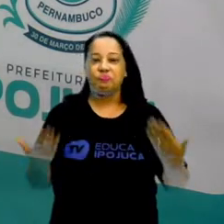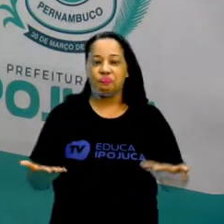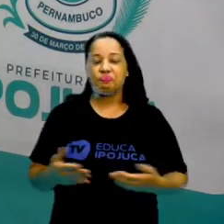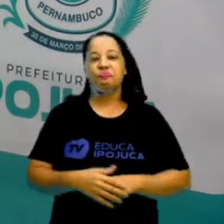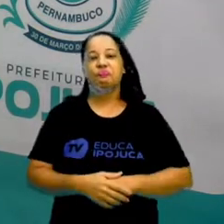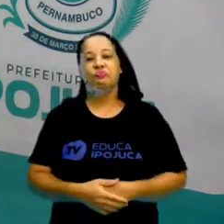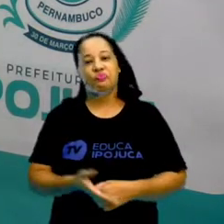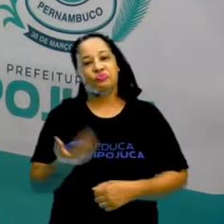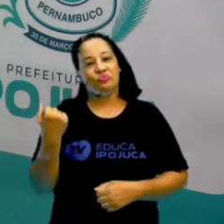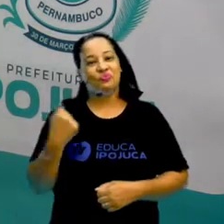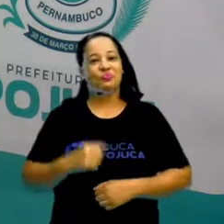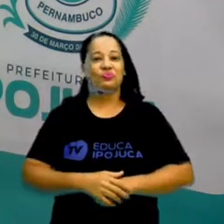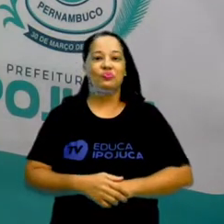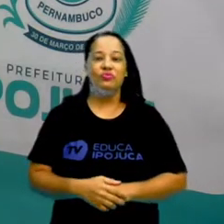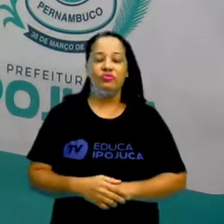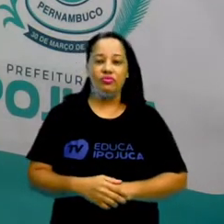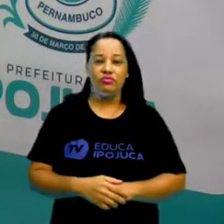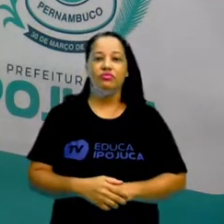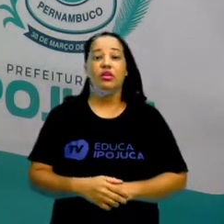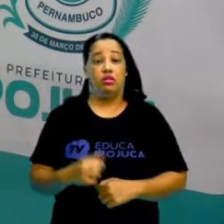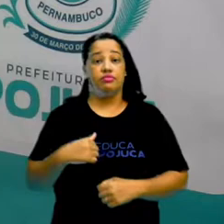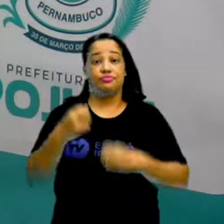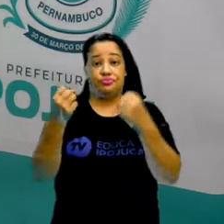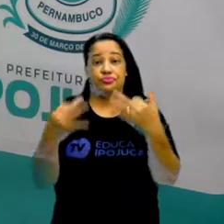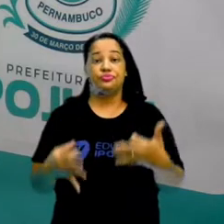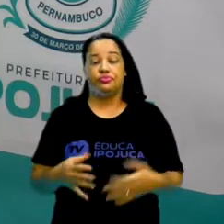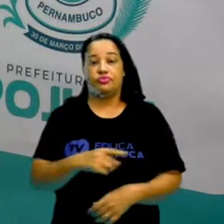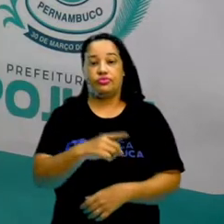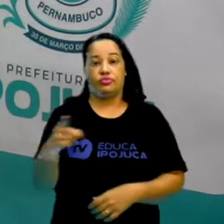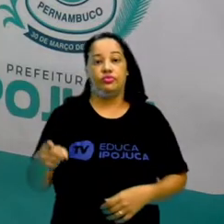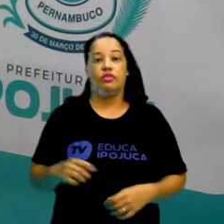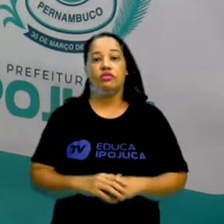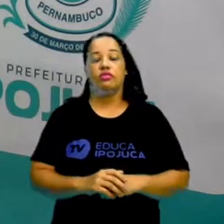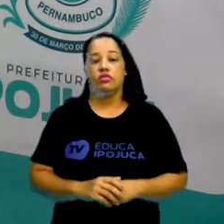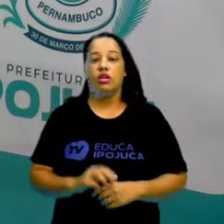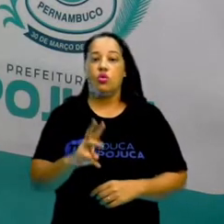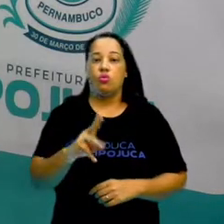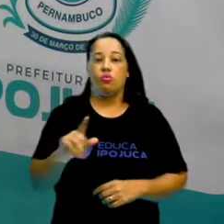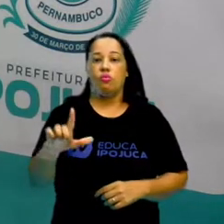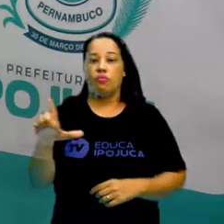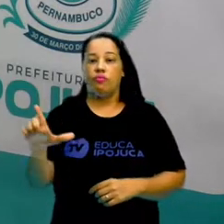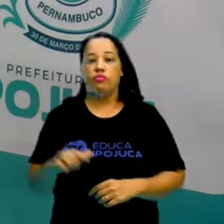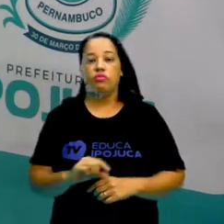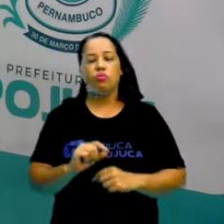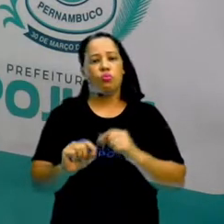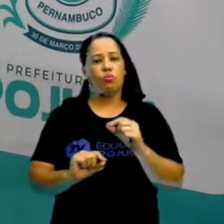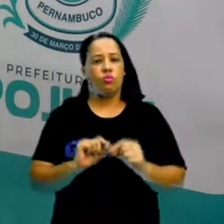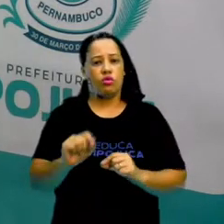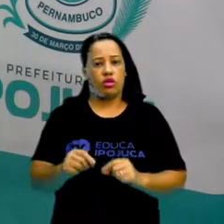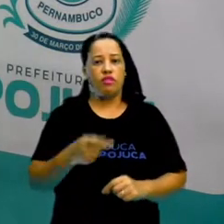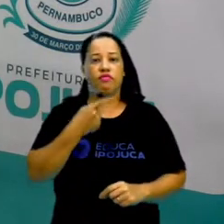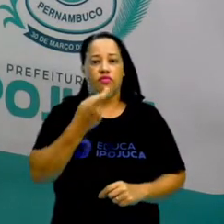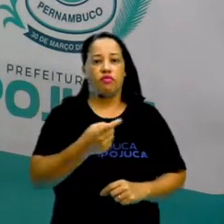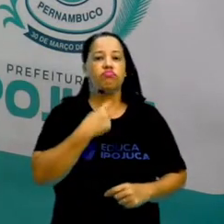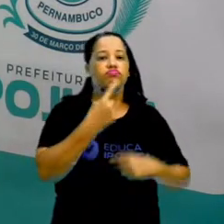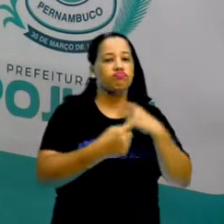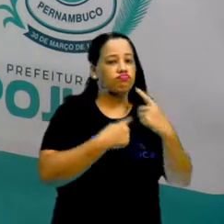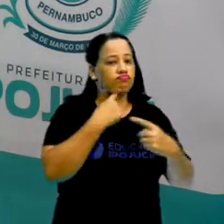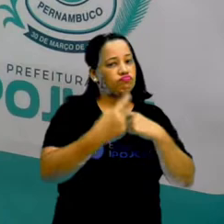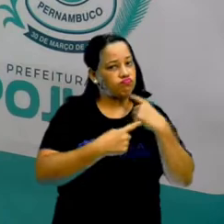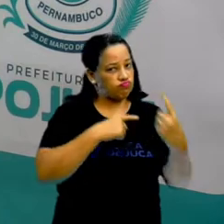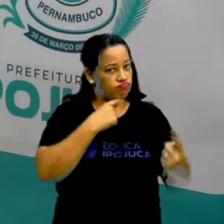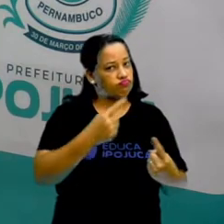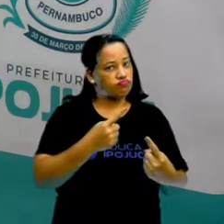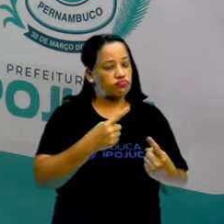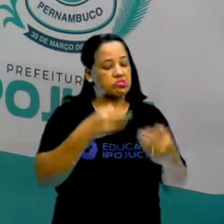Então, vamos lá. Como eu tinha dito para vocês, né? O will, ele vai indicar a incerteza. Os exemplos